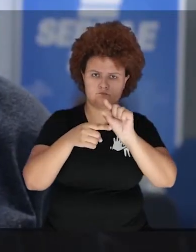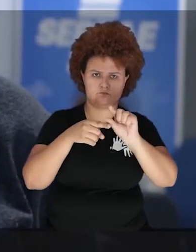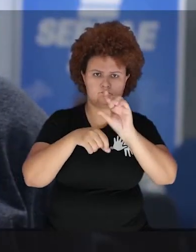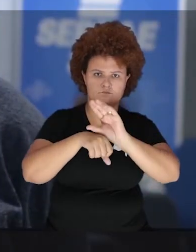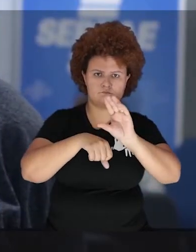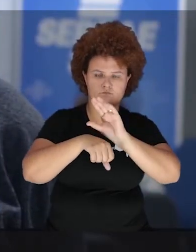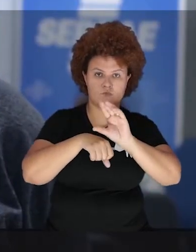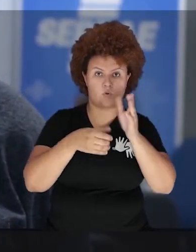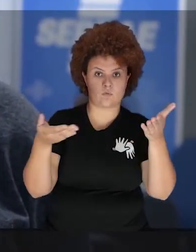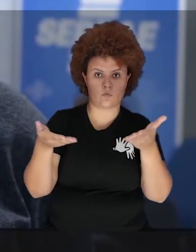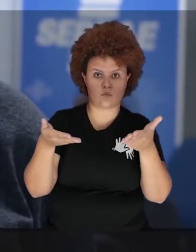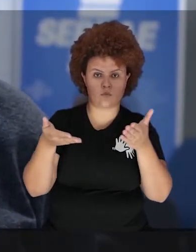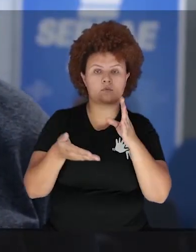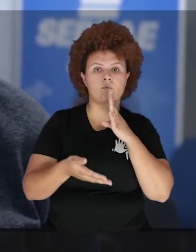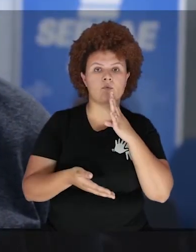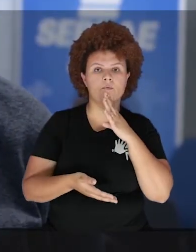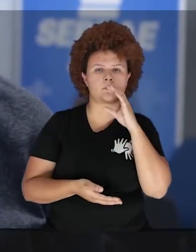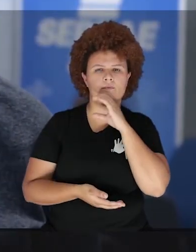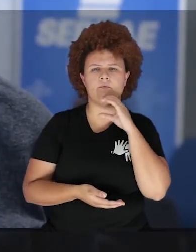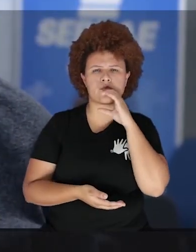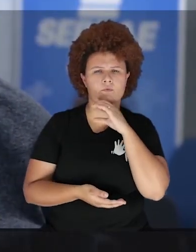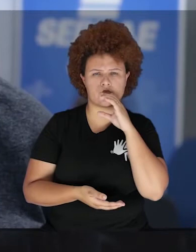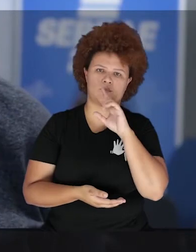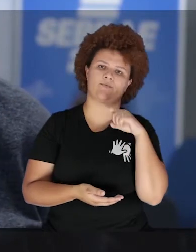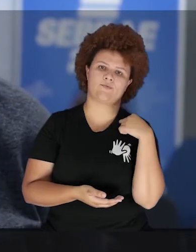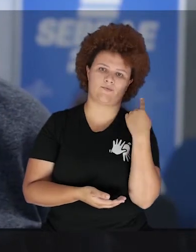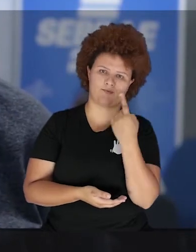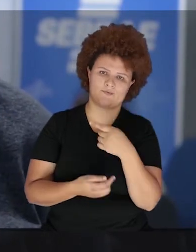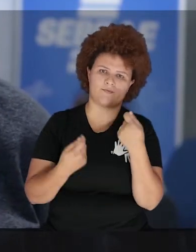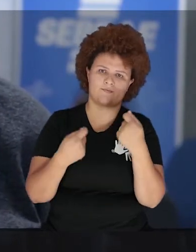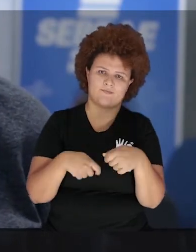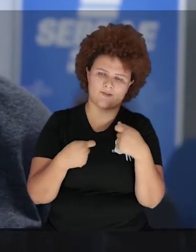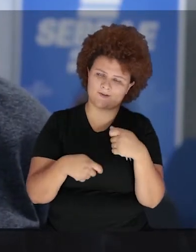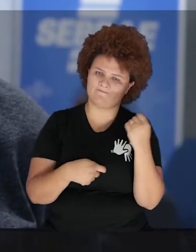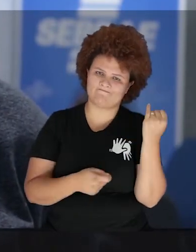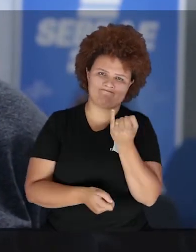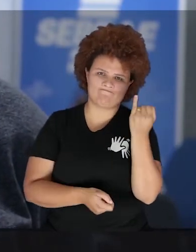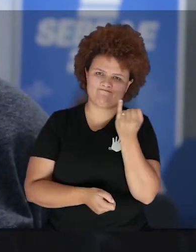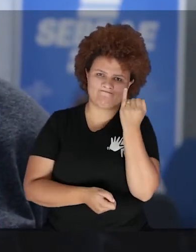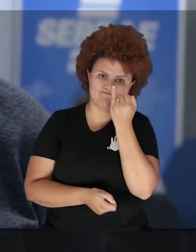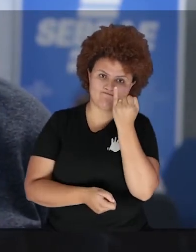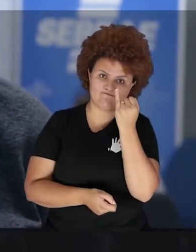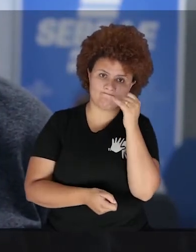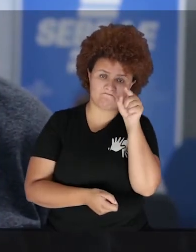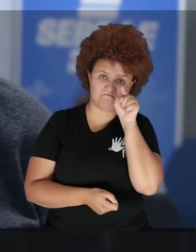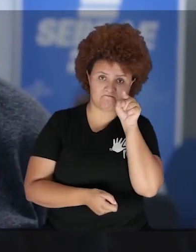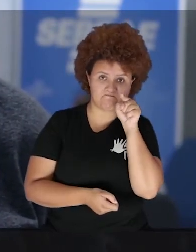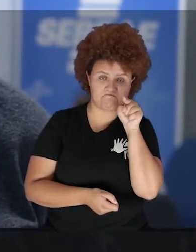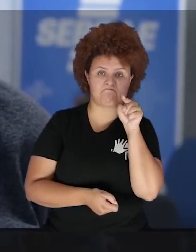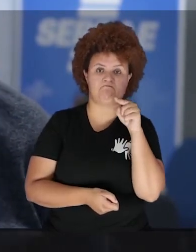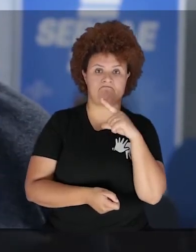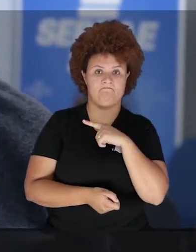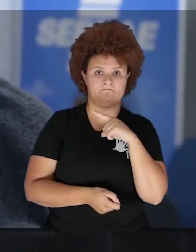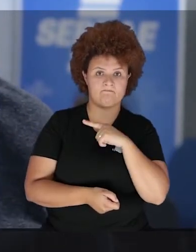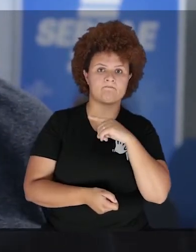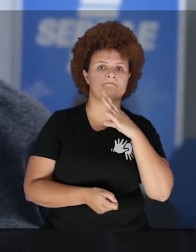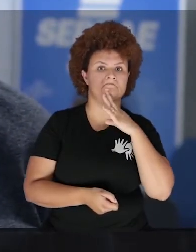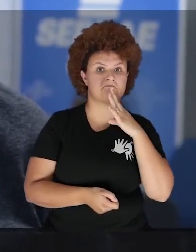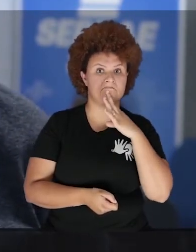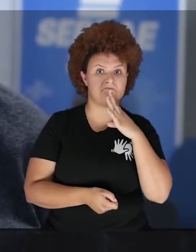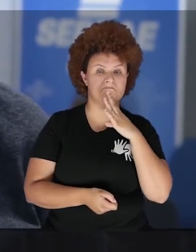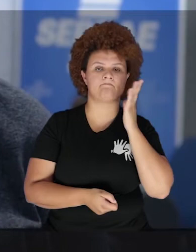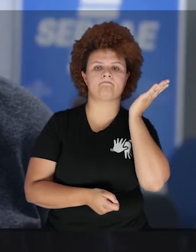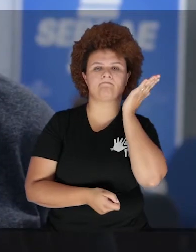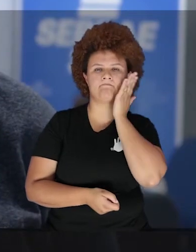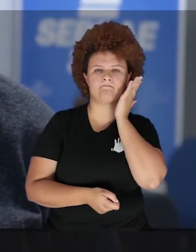Hoje, conhecimento é tudo que você tem, né? Então, você tendo conhecimento, você tem portas abertas,